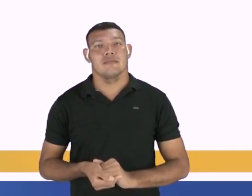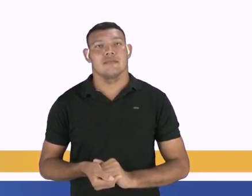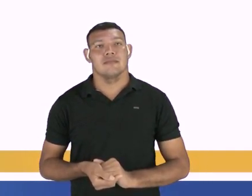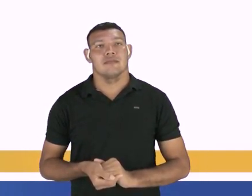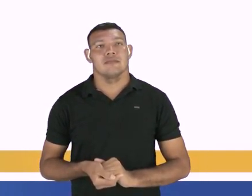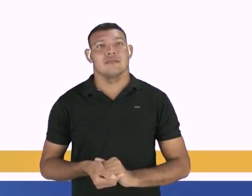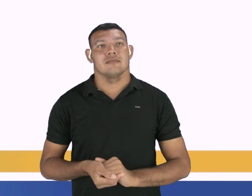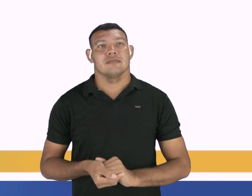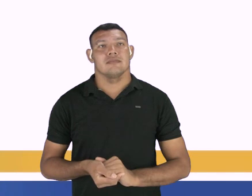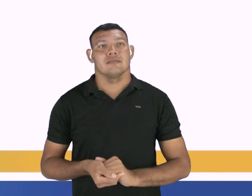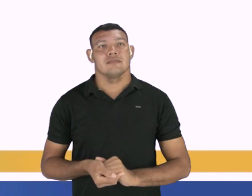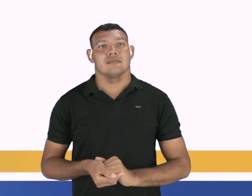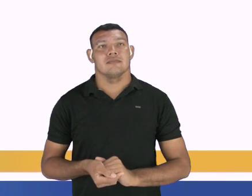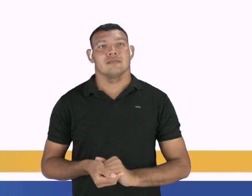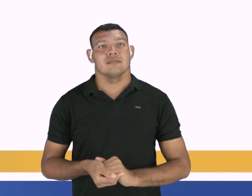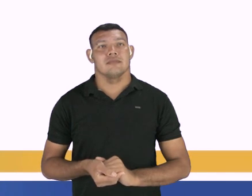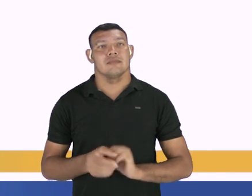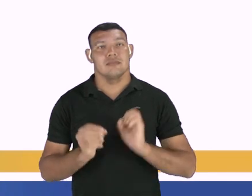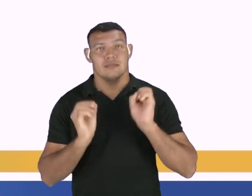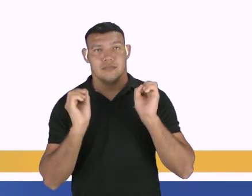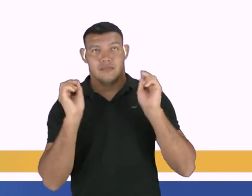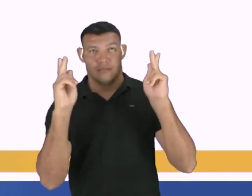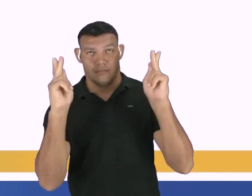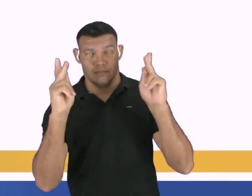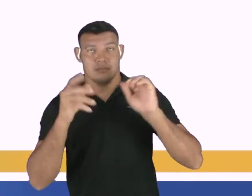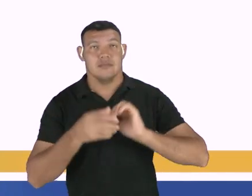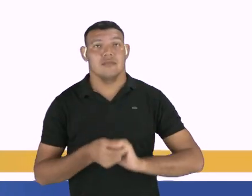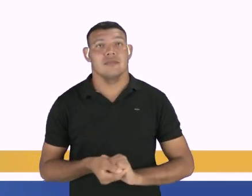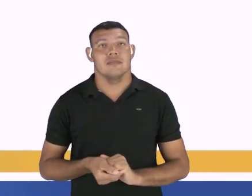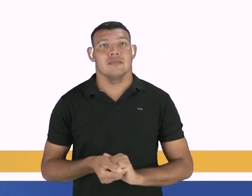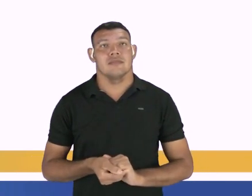84/30. Ok?